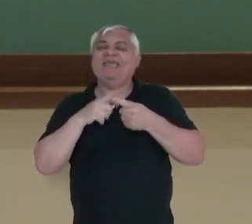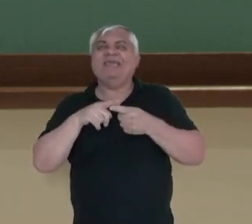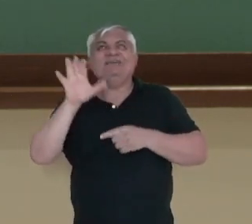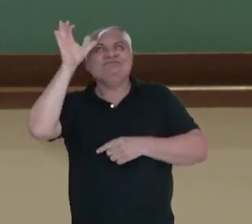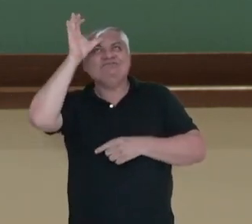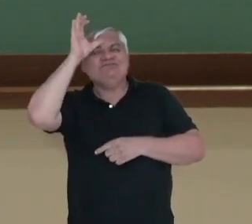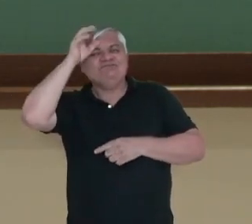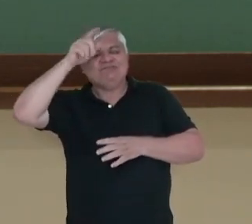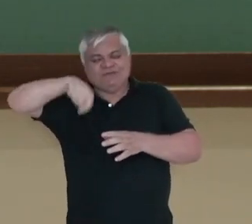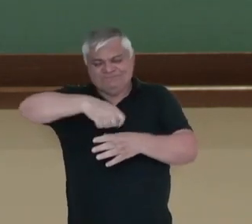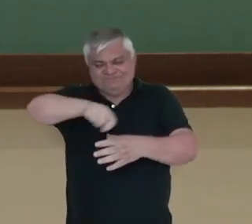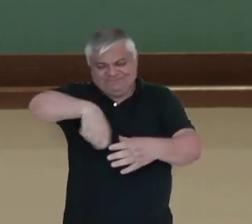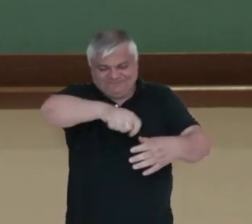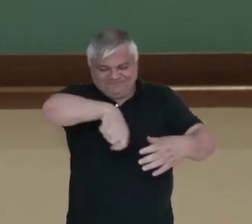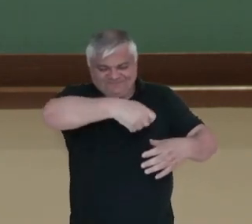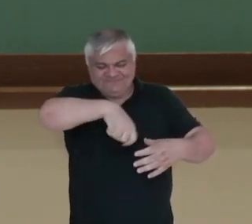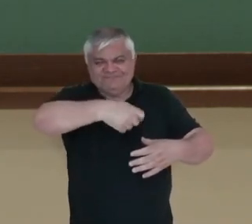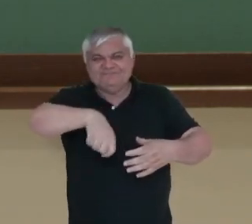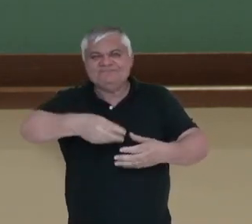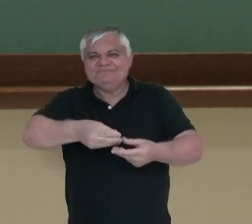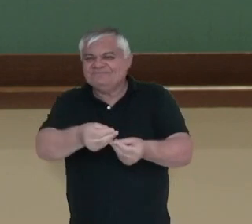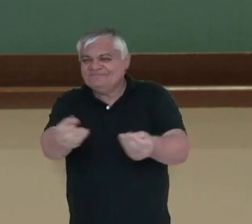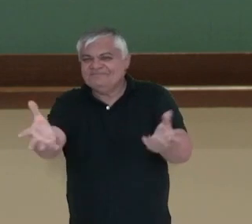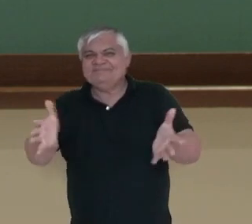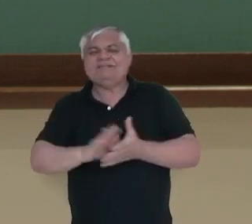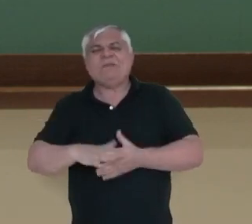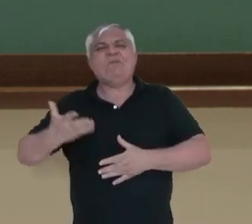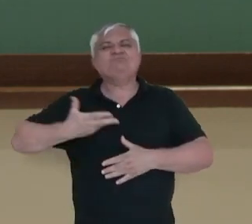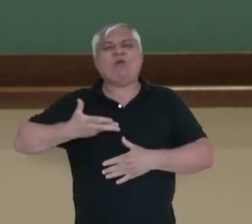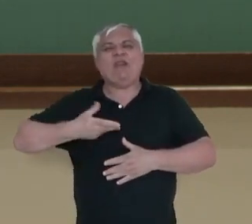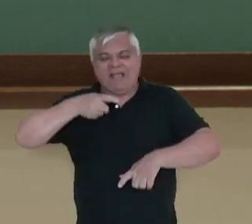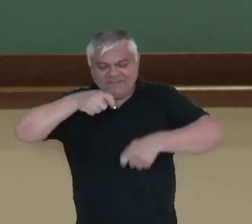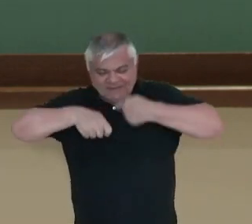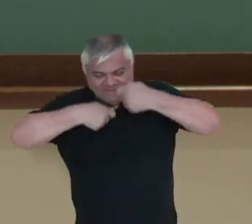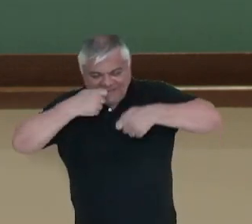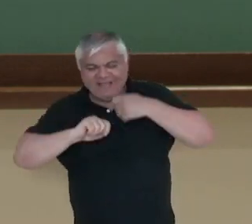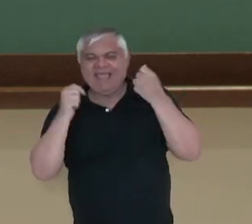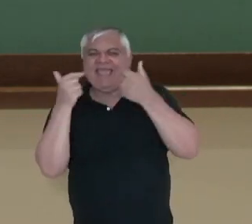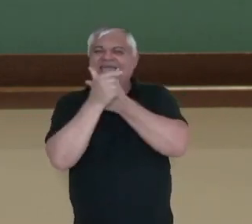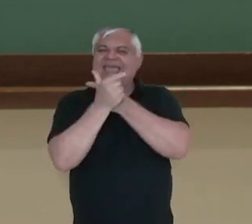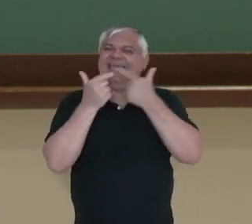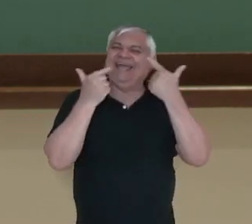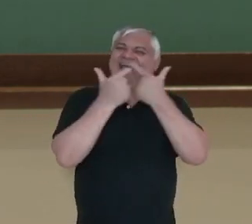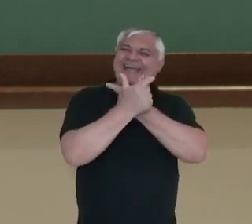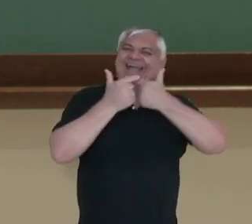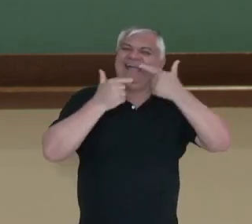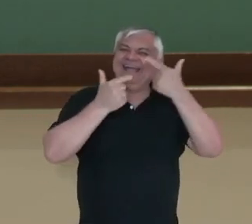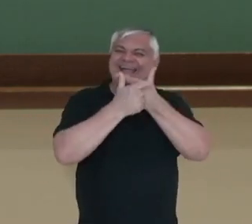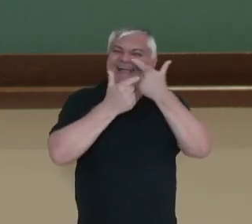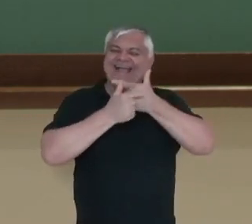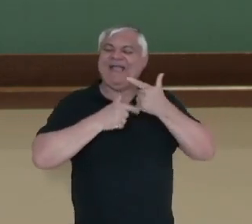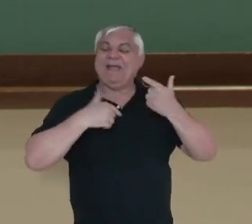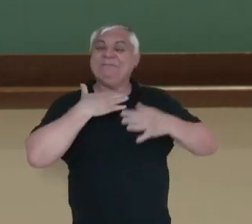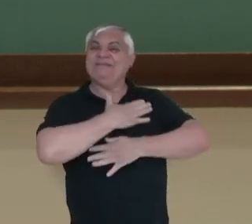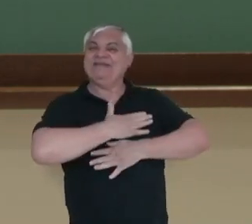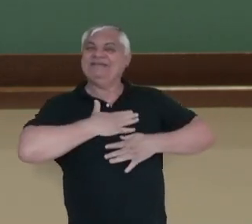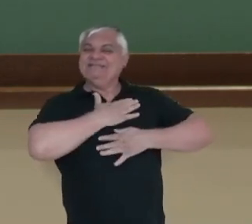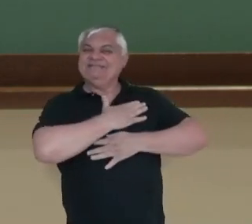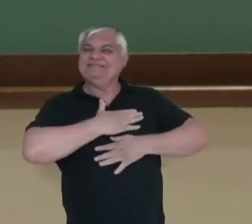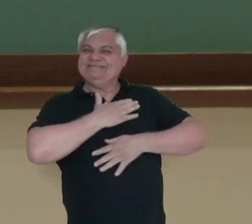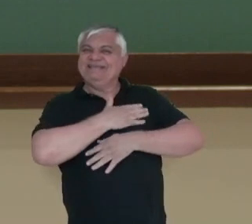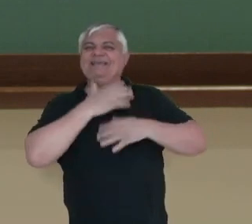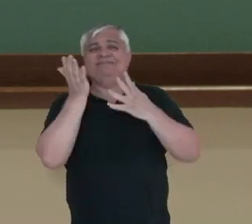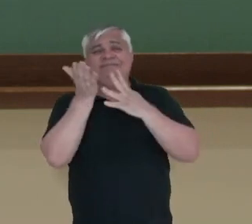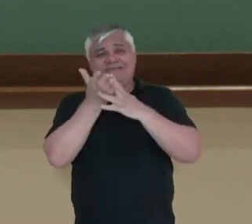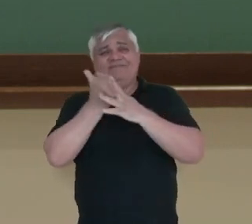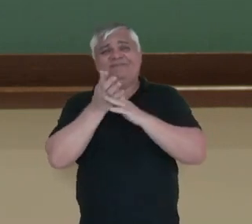que serve a comida, me lembra os meus colegas, todas as risadas, né? O momento de diversão que a gente dá ali na hora do intervalo,